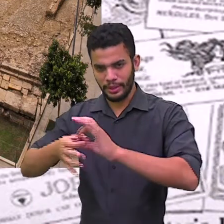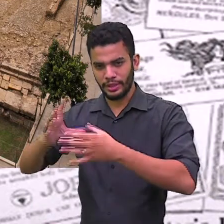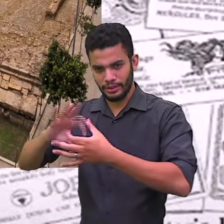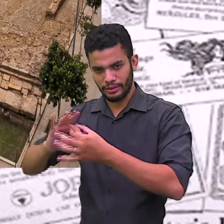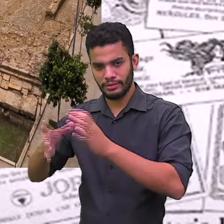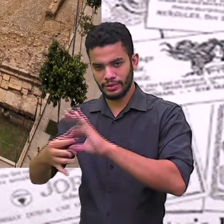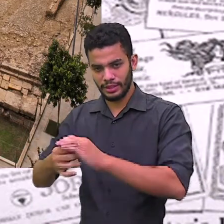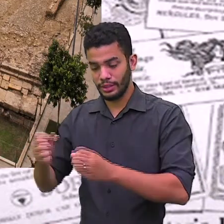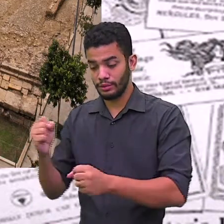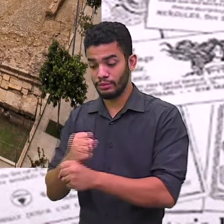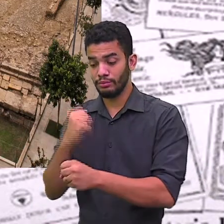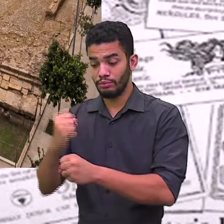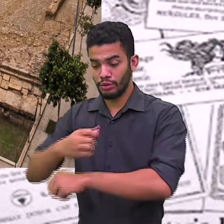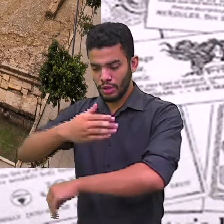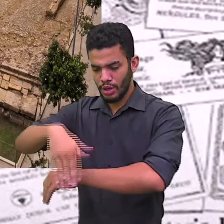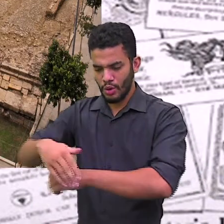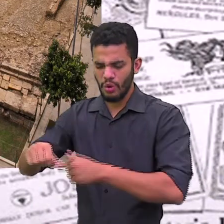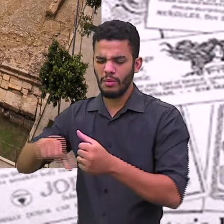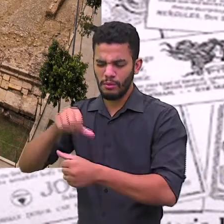Então,